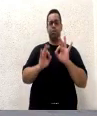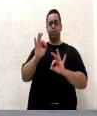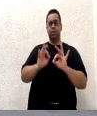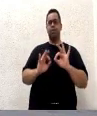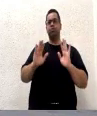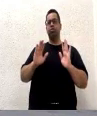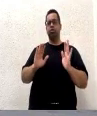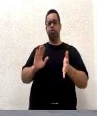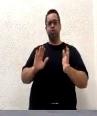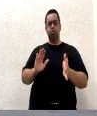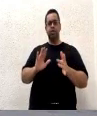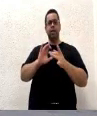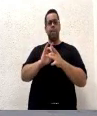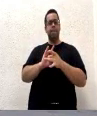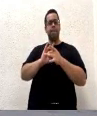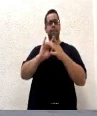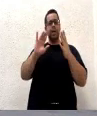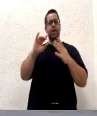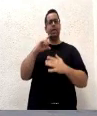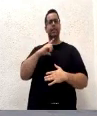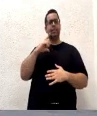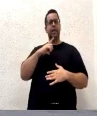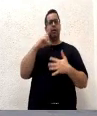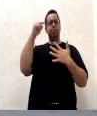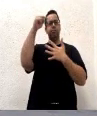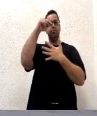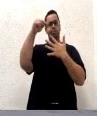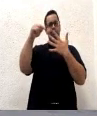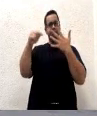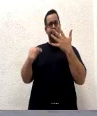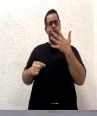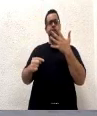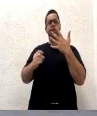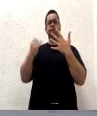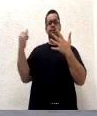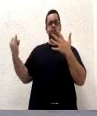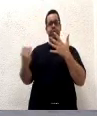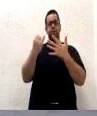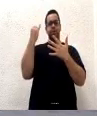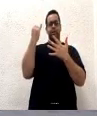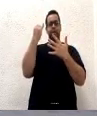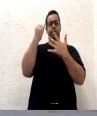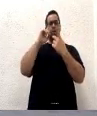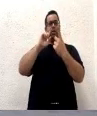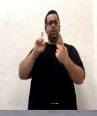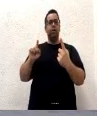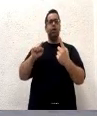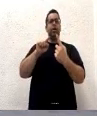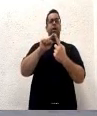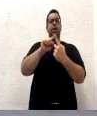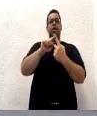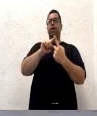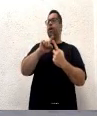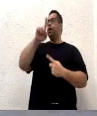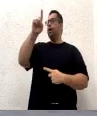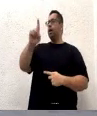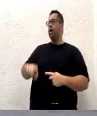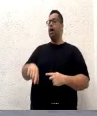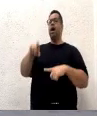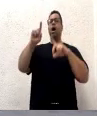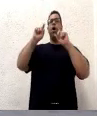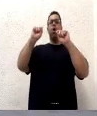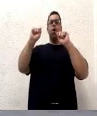né, tem alguns pontos interessantes, né, que a gente tem como objetivo considerar as bacias hidrográficas, né, o relevo, a